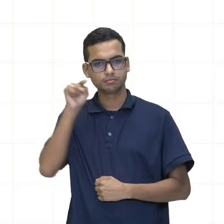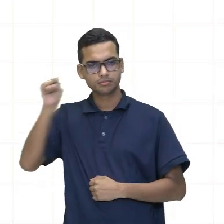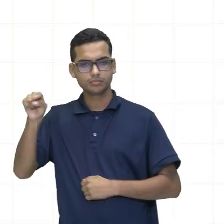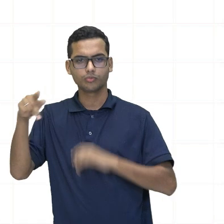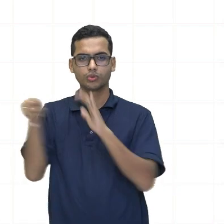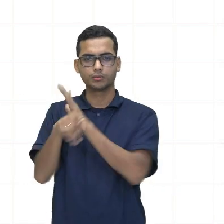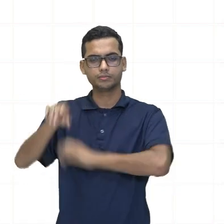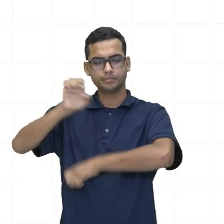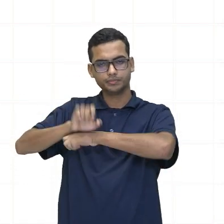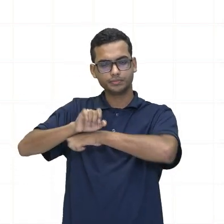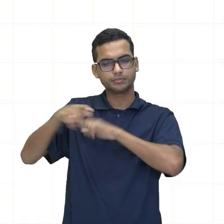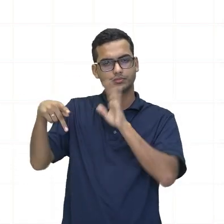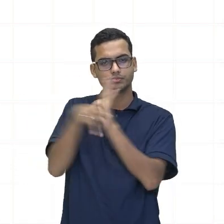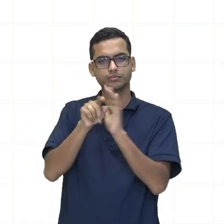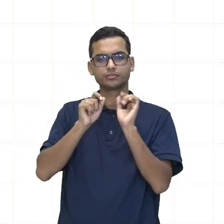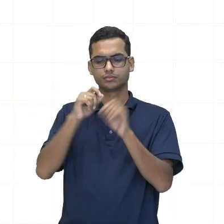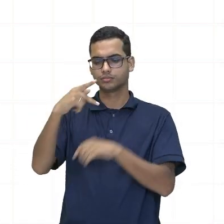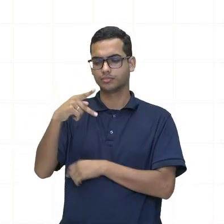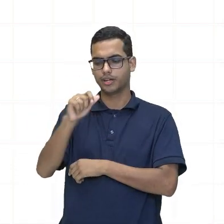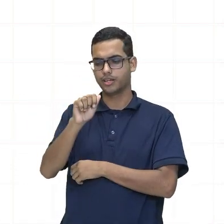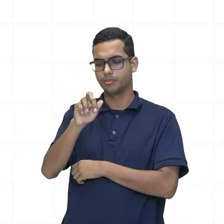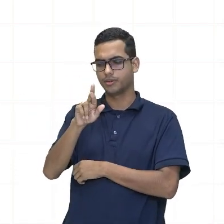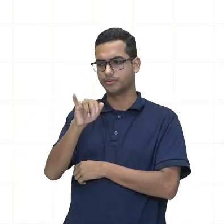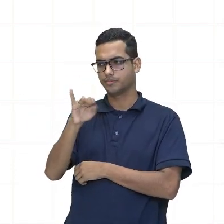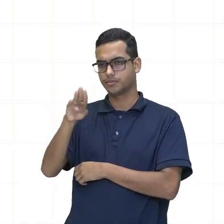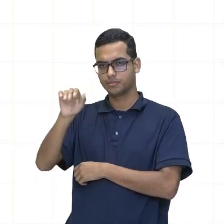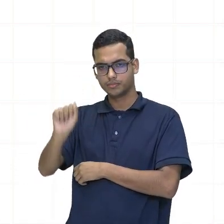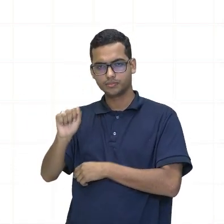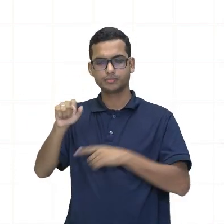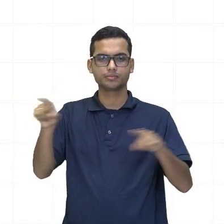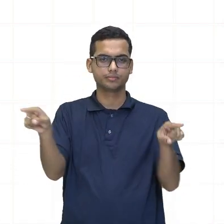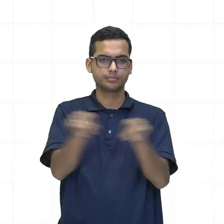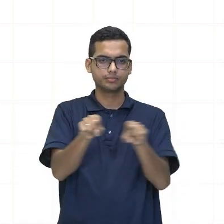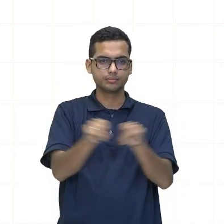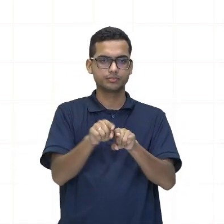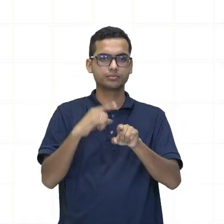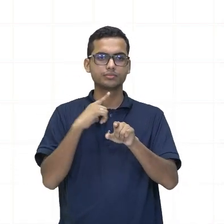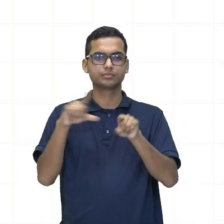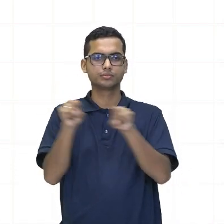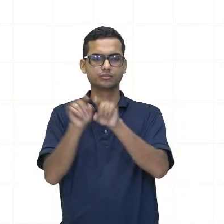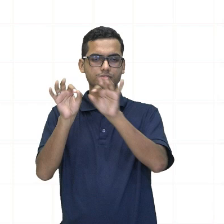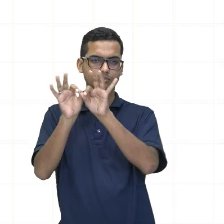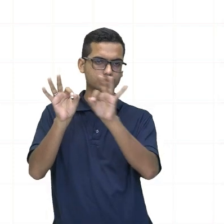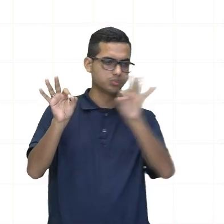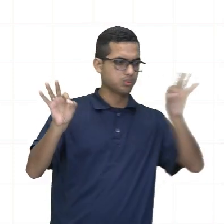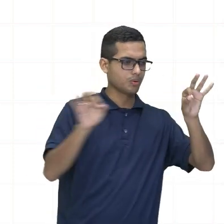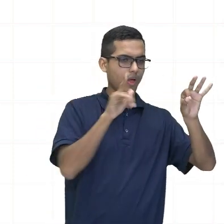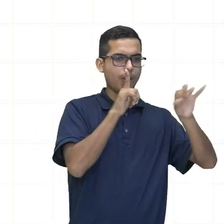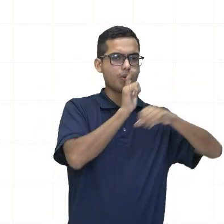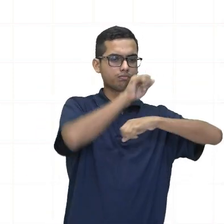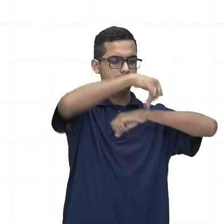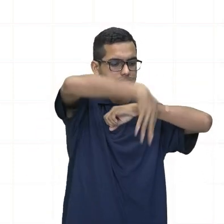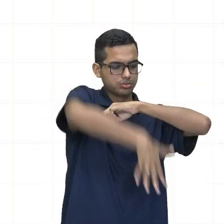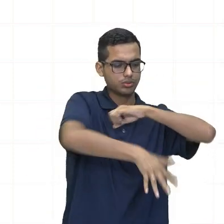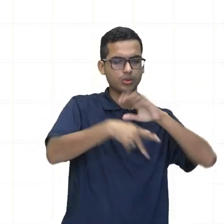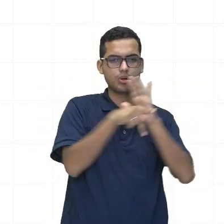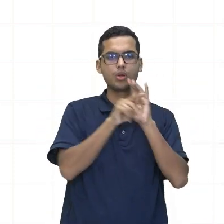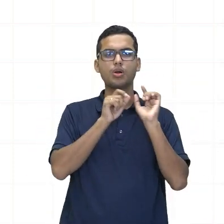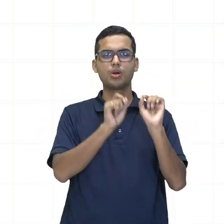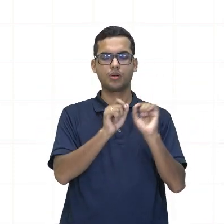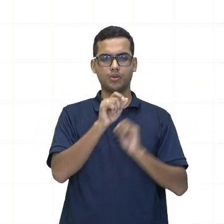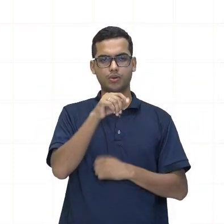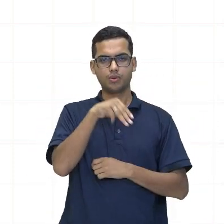extremo mais a oeste do território brasileiro, nós temos a nascente do rio Moa, né, que está identificado